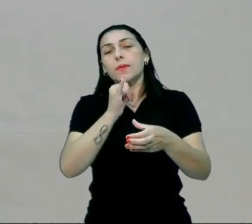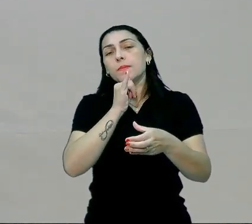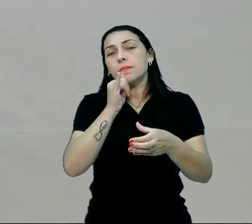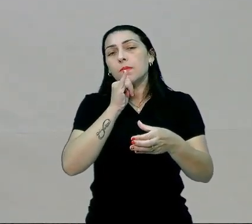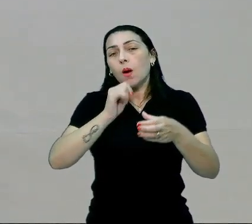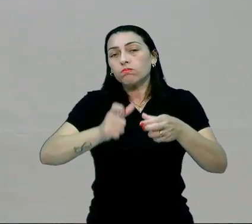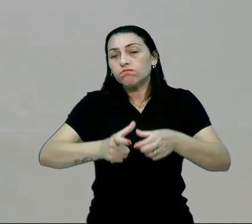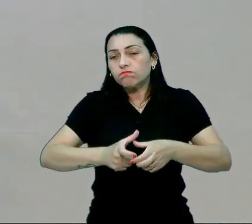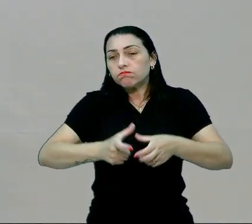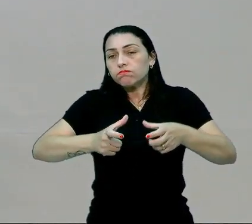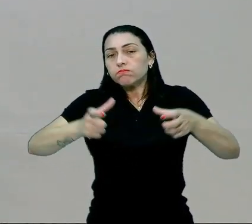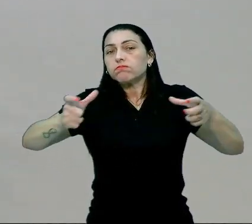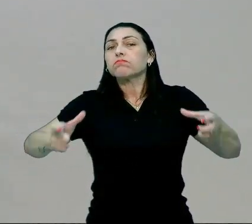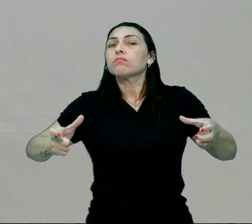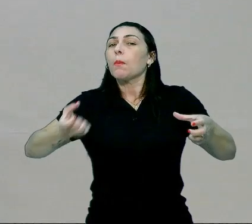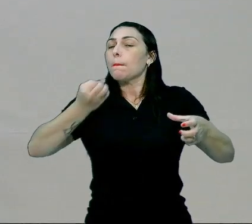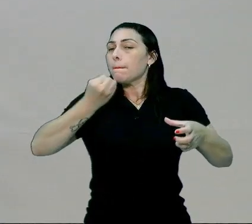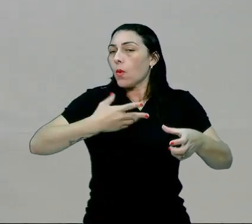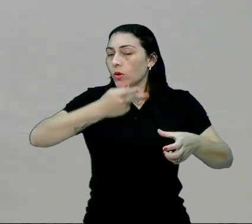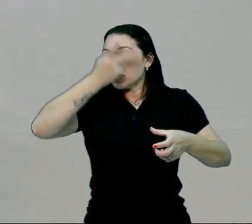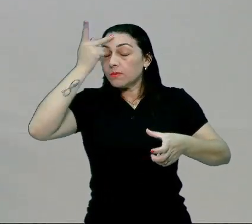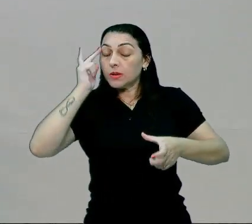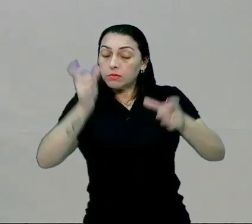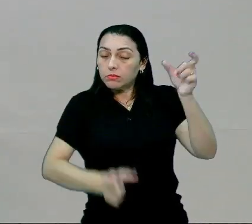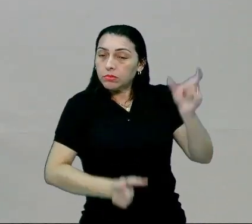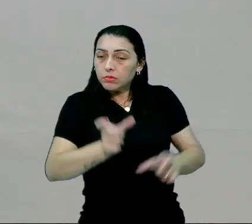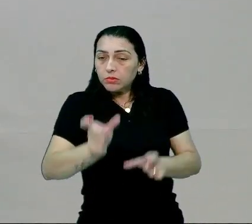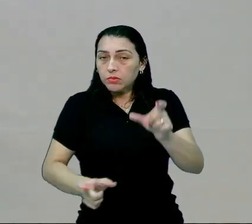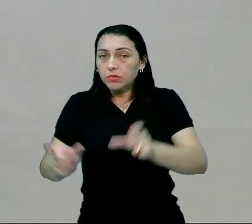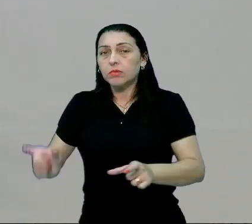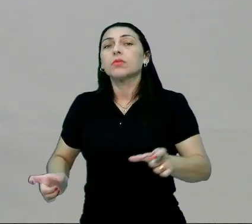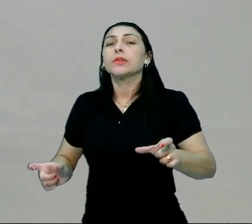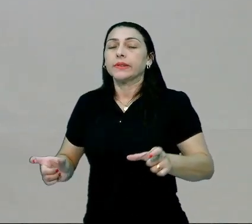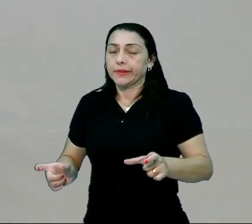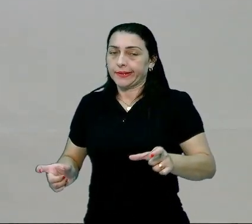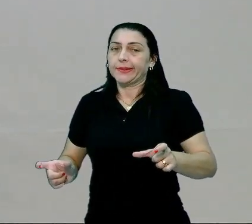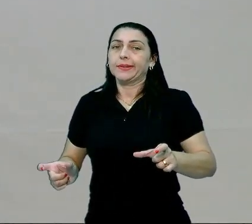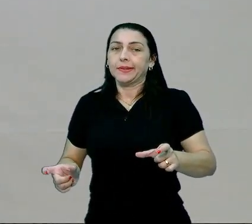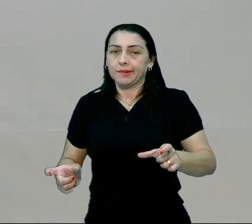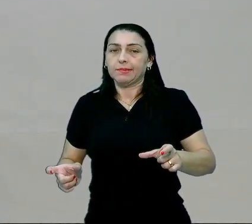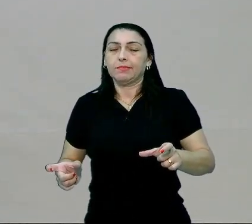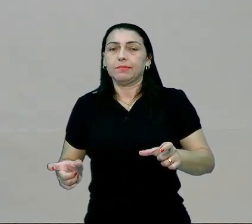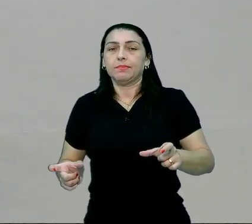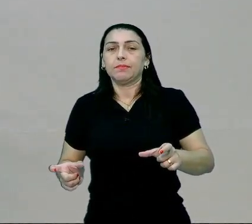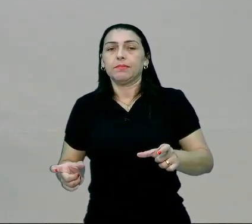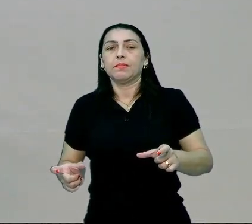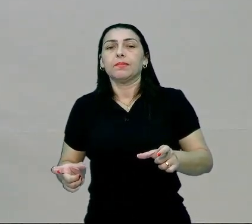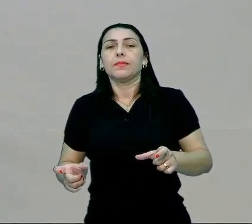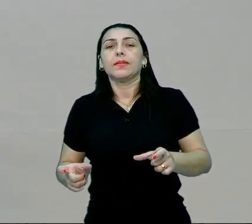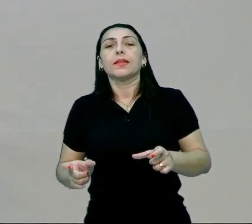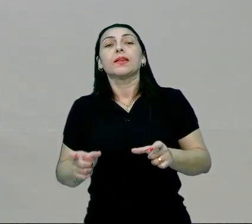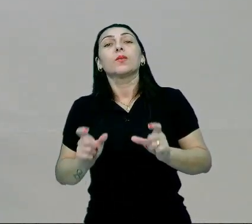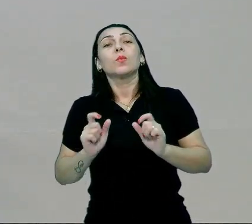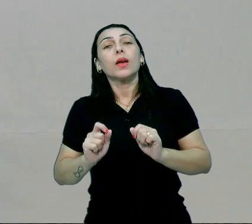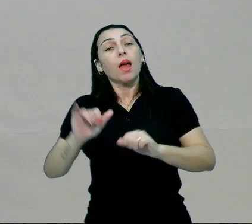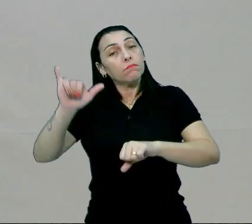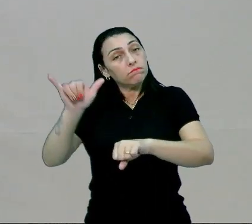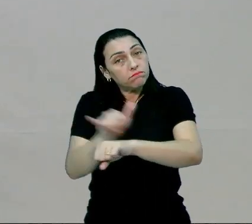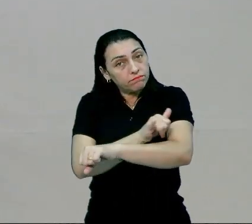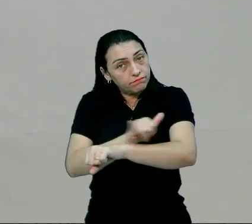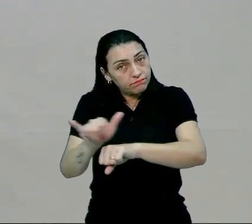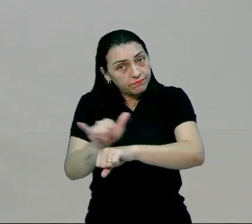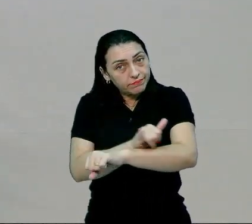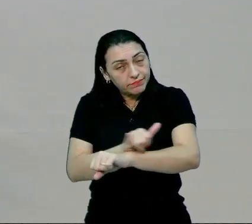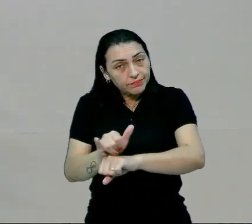uma quantidade considerável de pessoas, né? Então, isso acaba sendo, digamos, uma